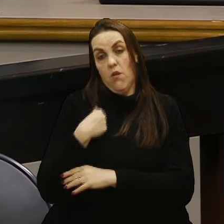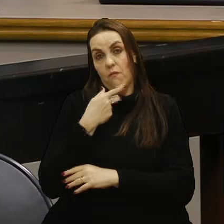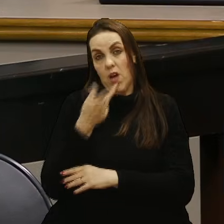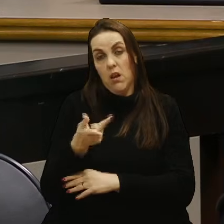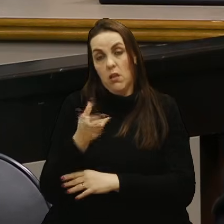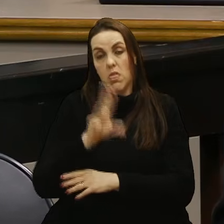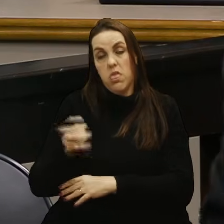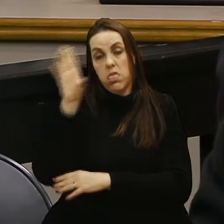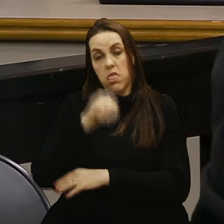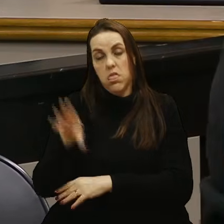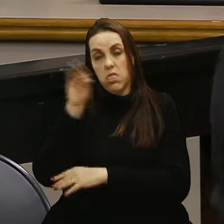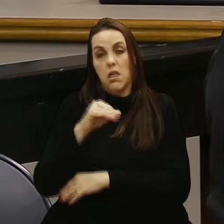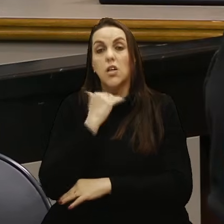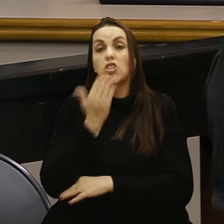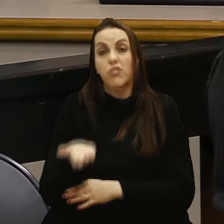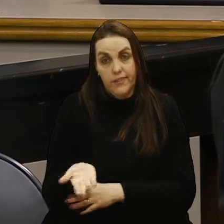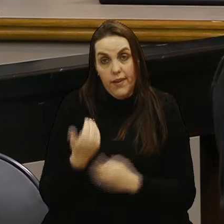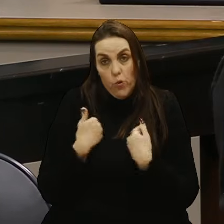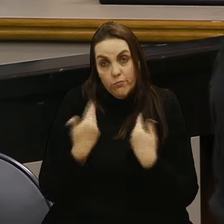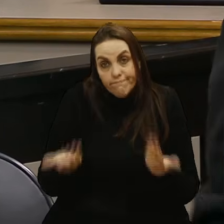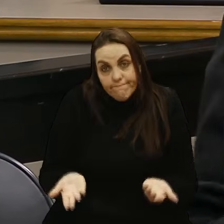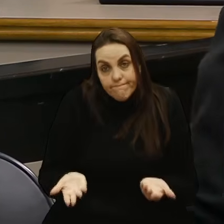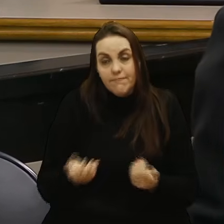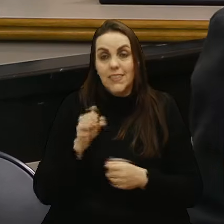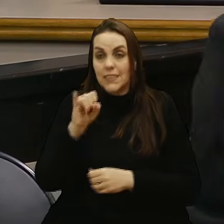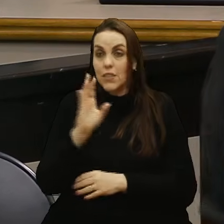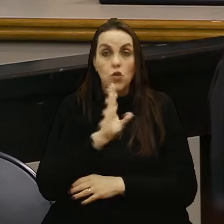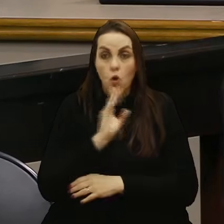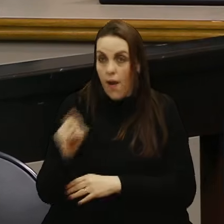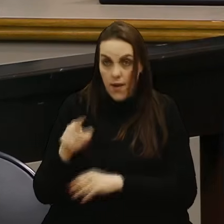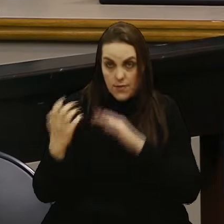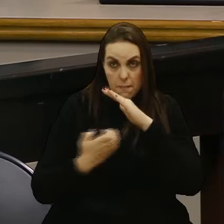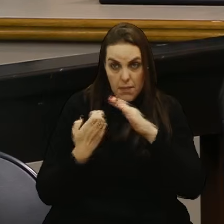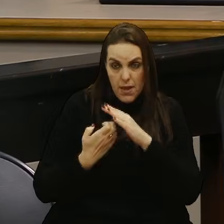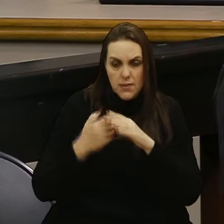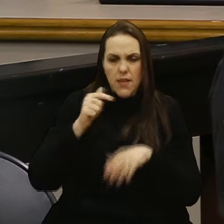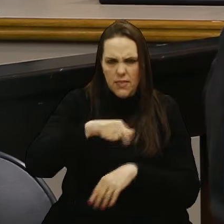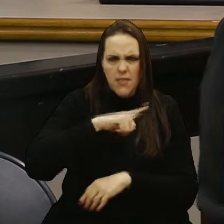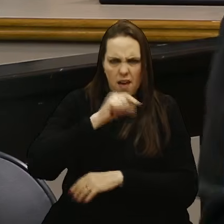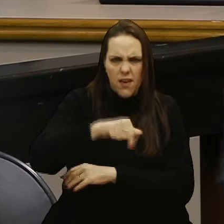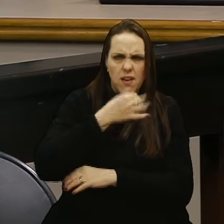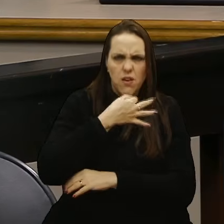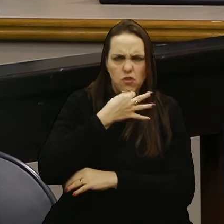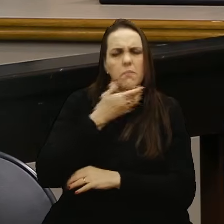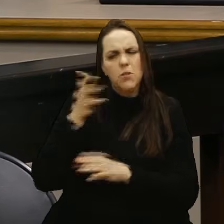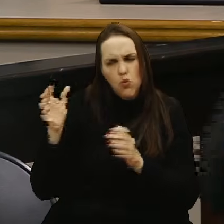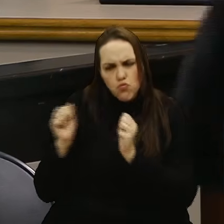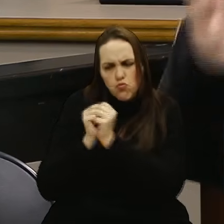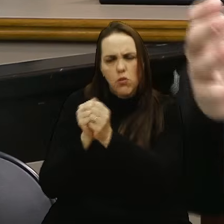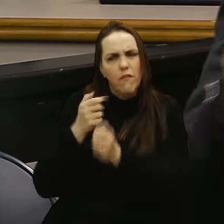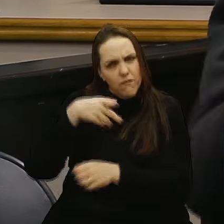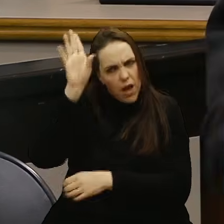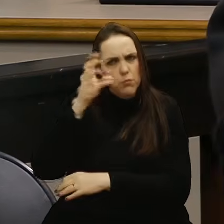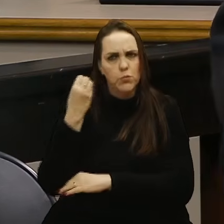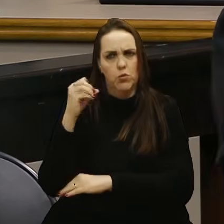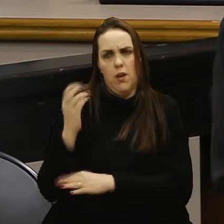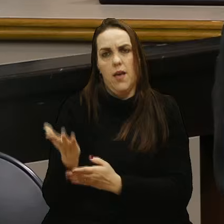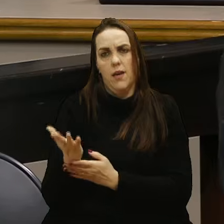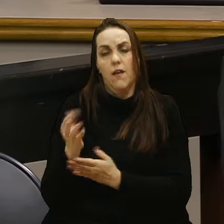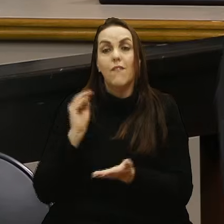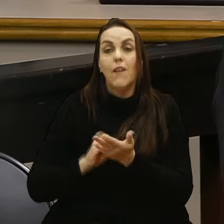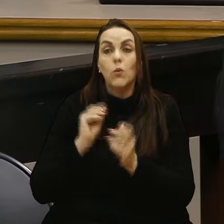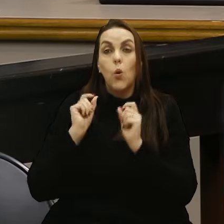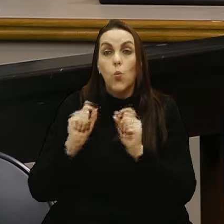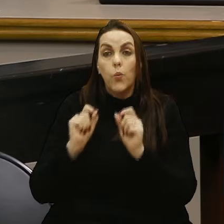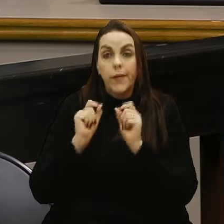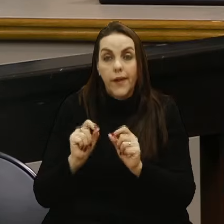falo para as paredes. Se vocês não conhecerem a empresa, tem aqui em Caxias também, mas eu levo vocês até Porto Alegre. O que falta para nós pegar, como está Porto